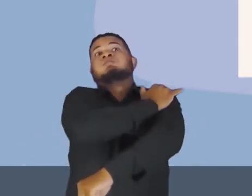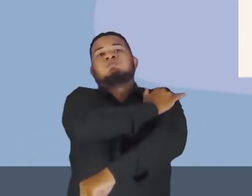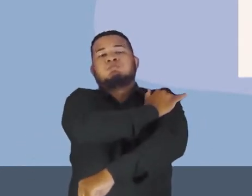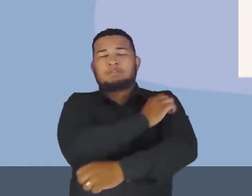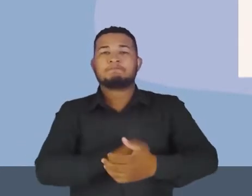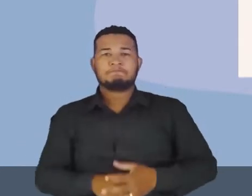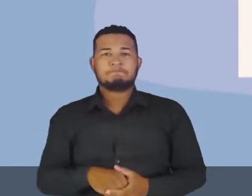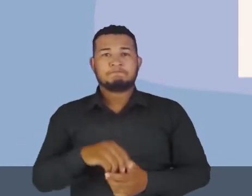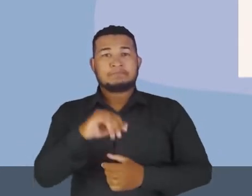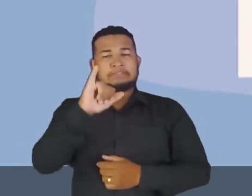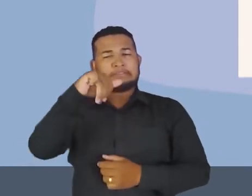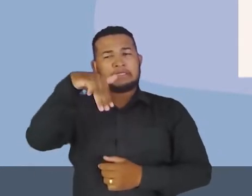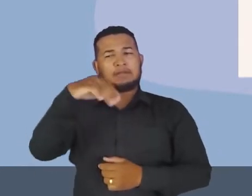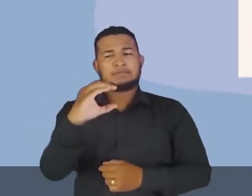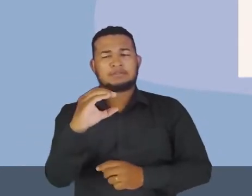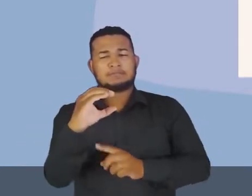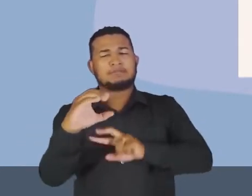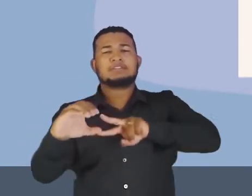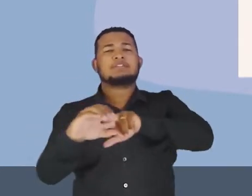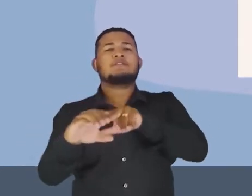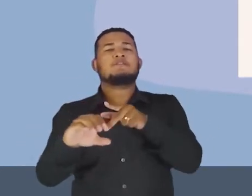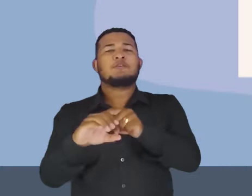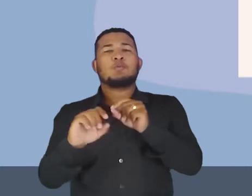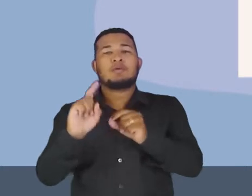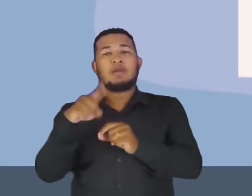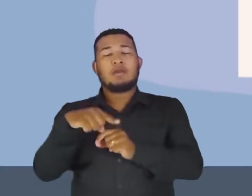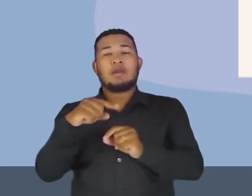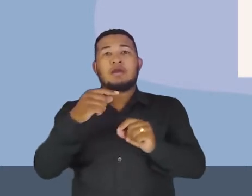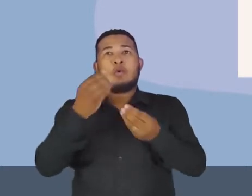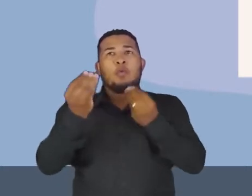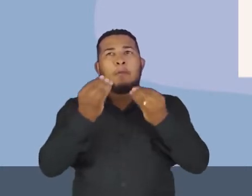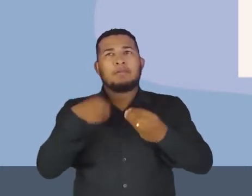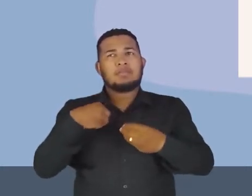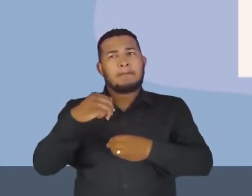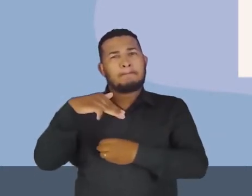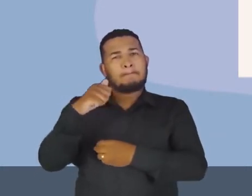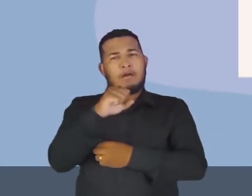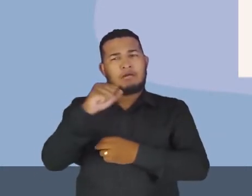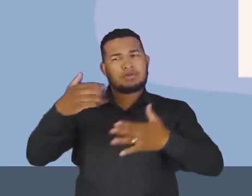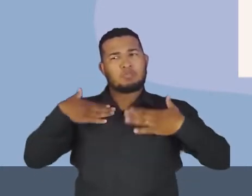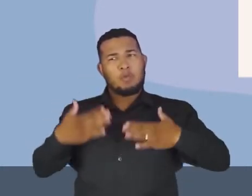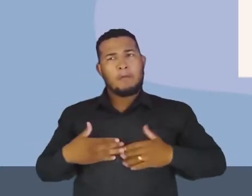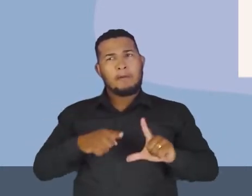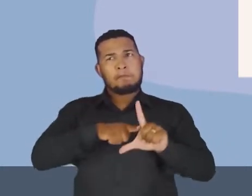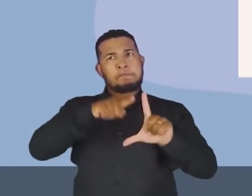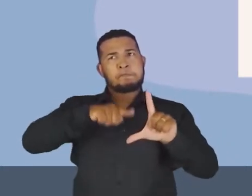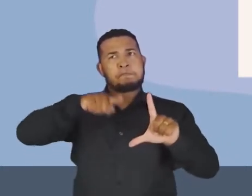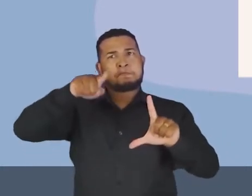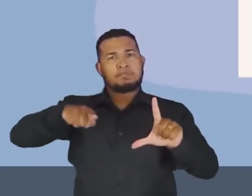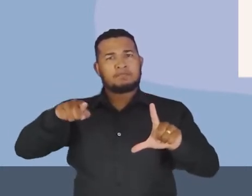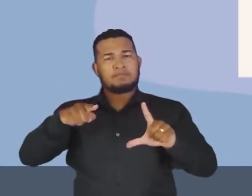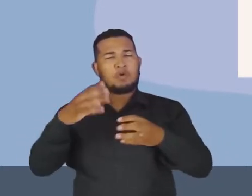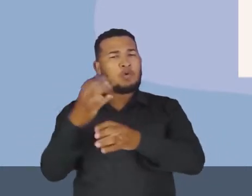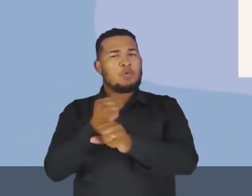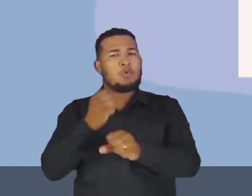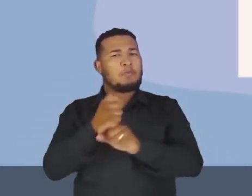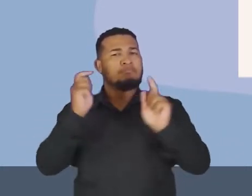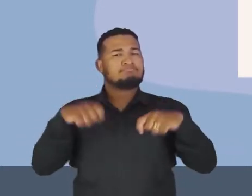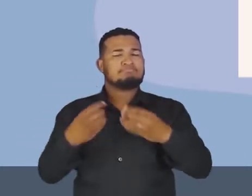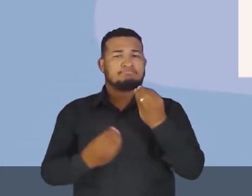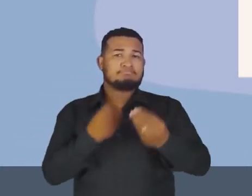está vendo, significa Índice de Massa Corporal. E como que nós calculamos isso? Nós calculamos o índice de massa